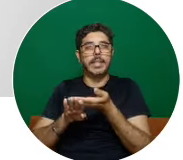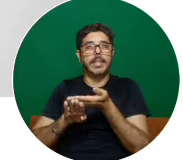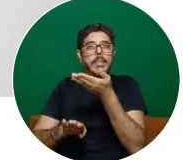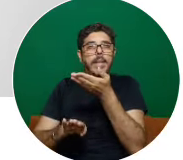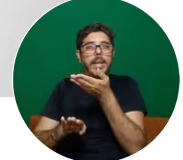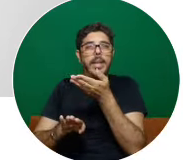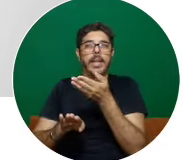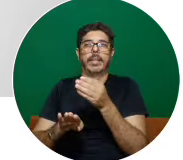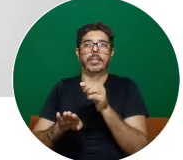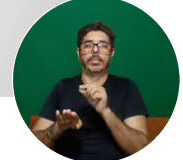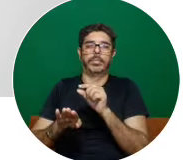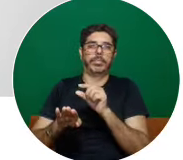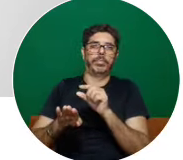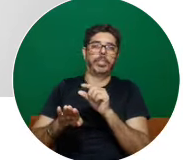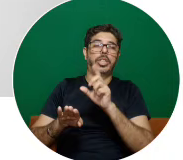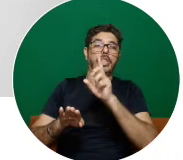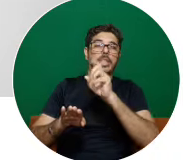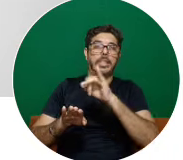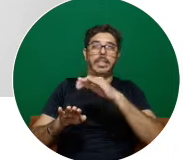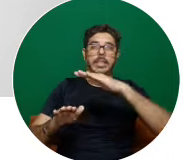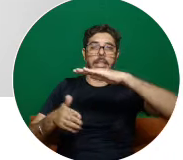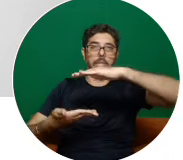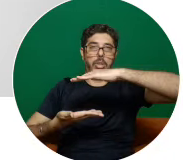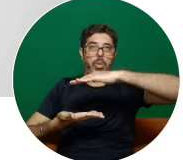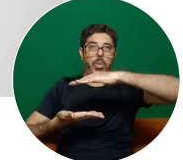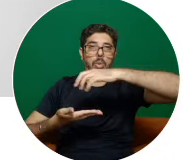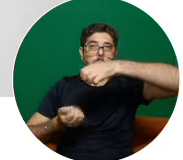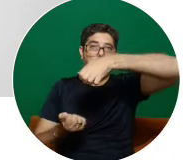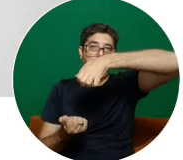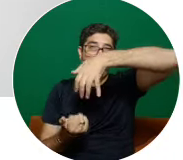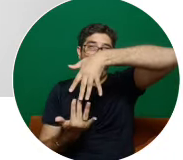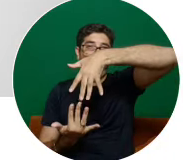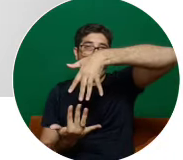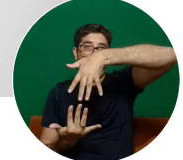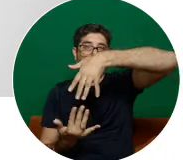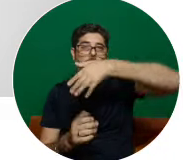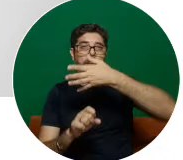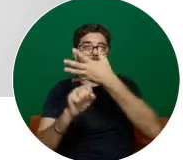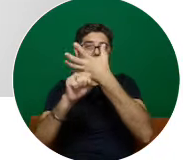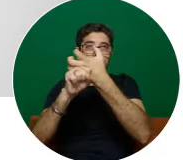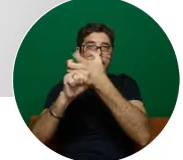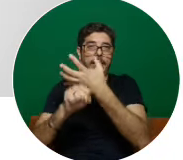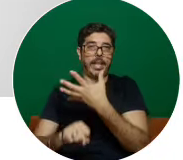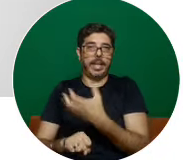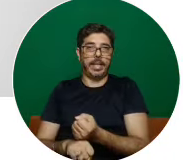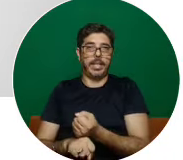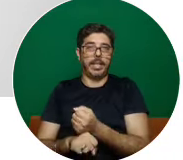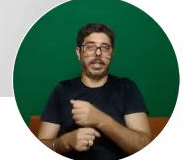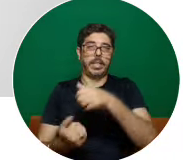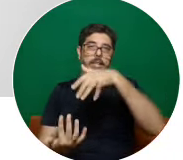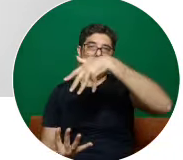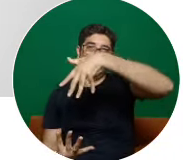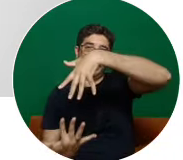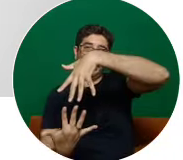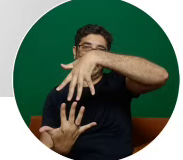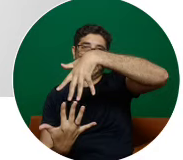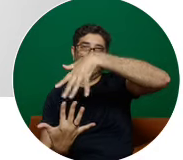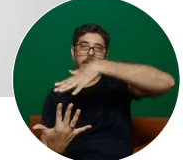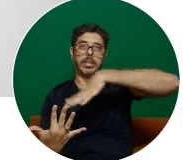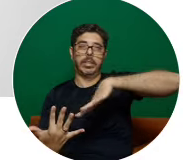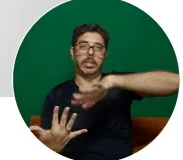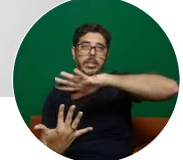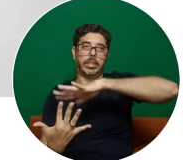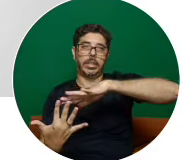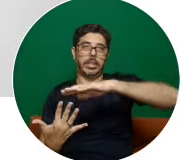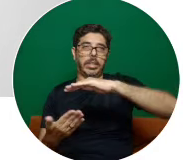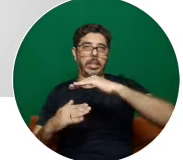com as outras dimensões. Quando as placas são carregadas, o campo elétrico que surge é praticamente uniforme e fica localizado quase